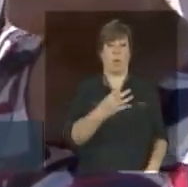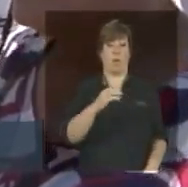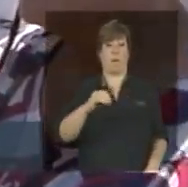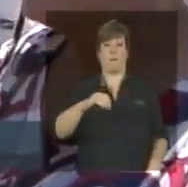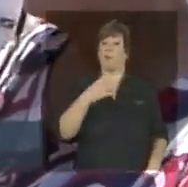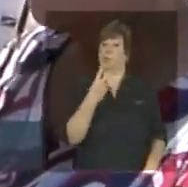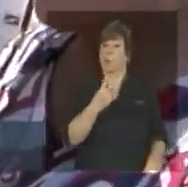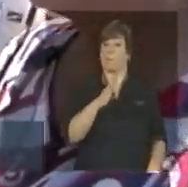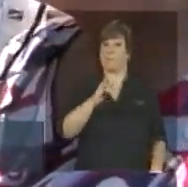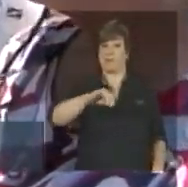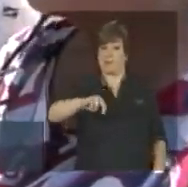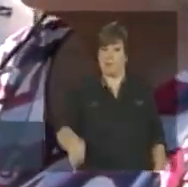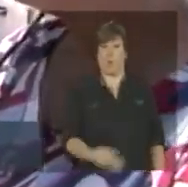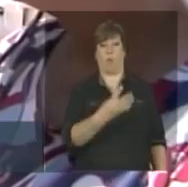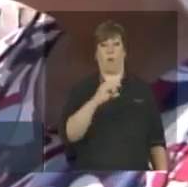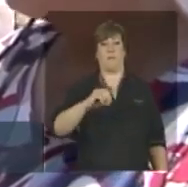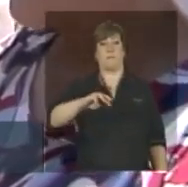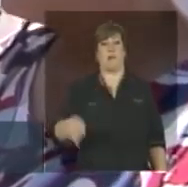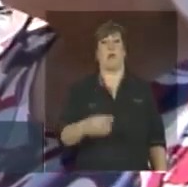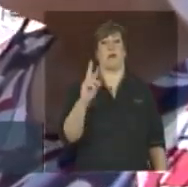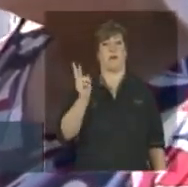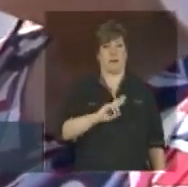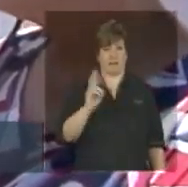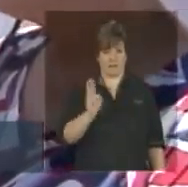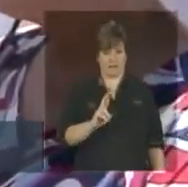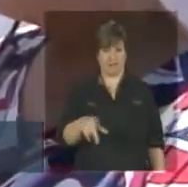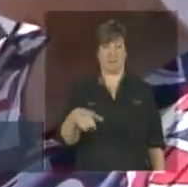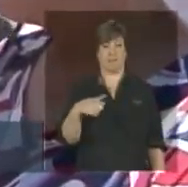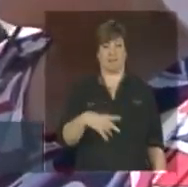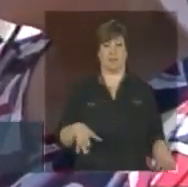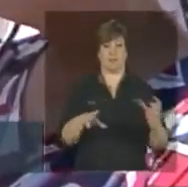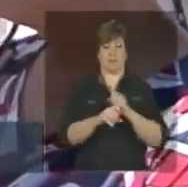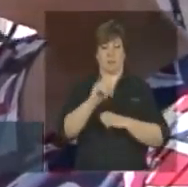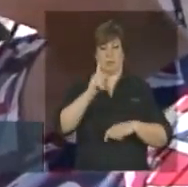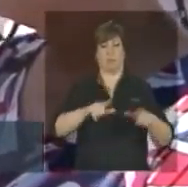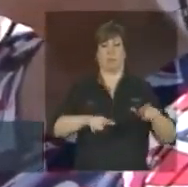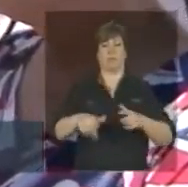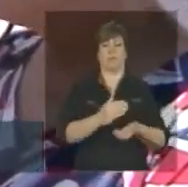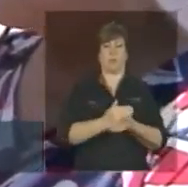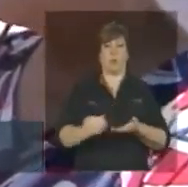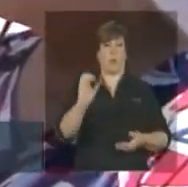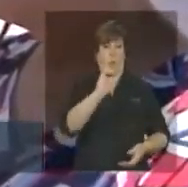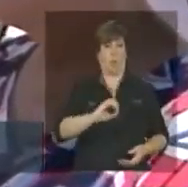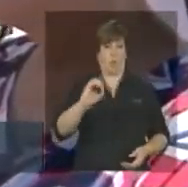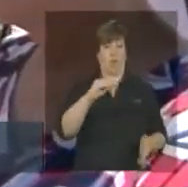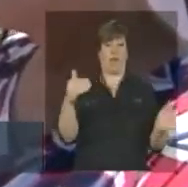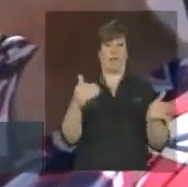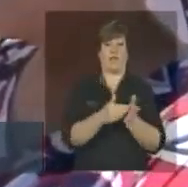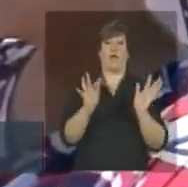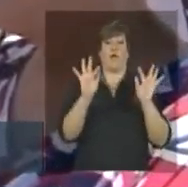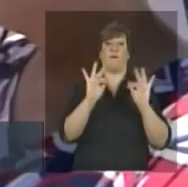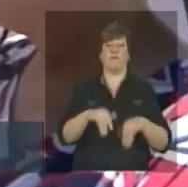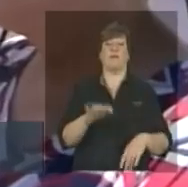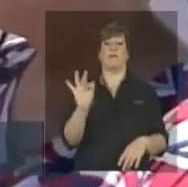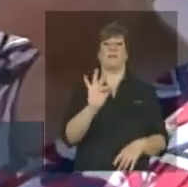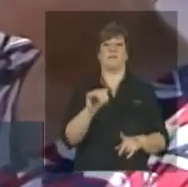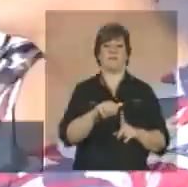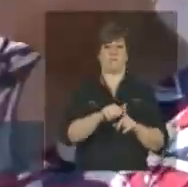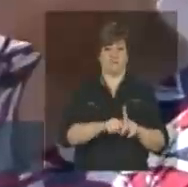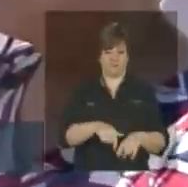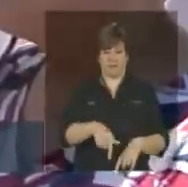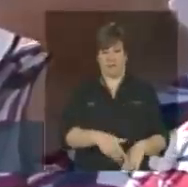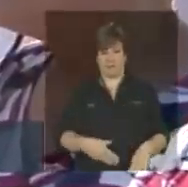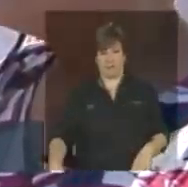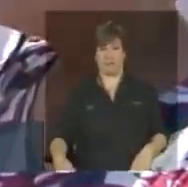R$ 2,4 bilhões. Portanto, as ordens de serviço já foram emitidas a partir do mês de outubro e até o final de fevereiro nós estaremos dando